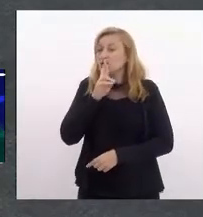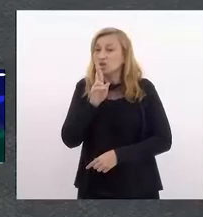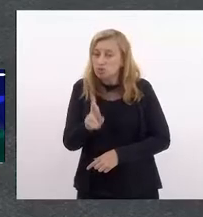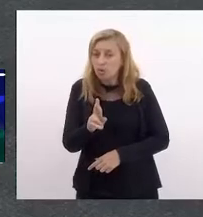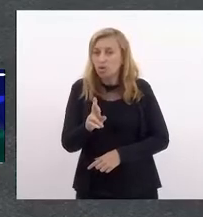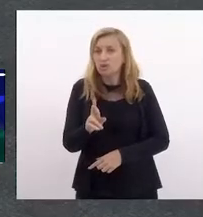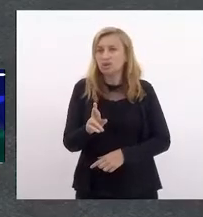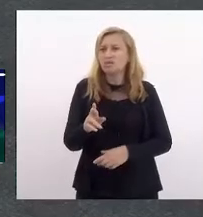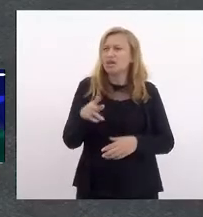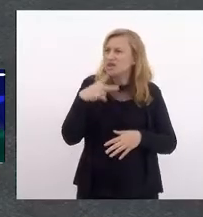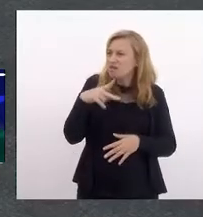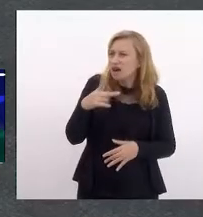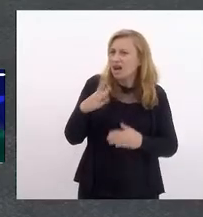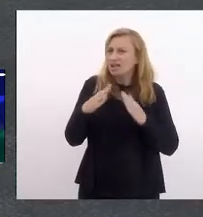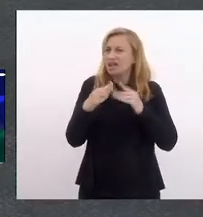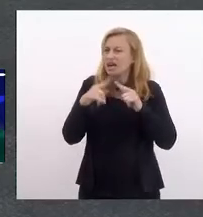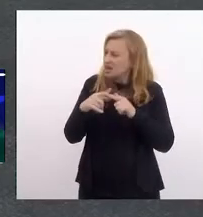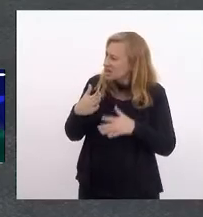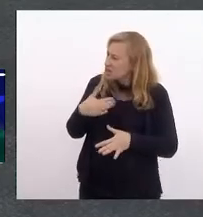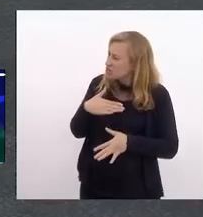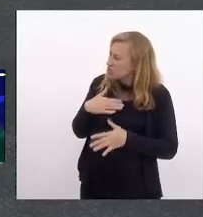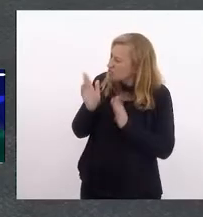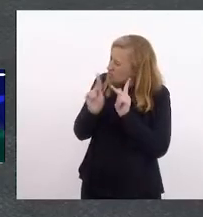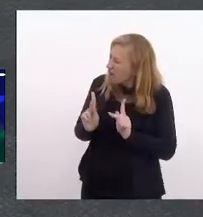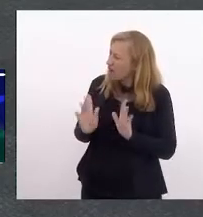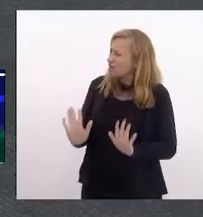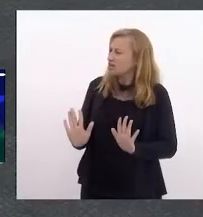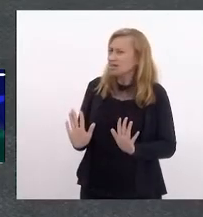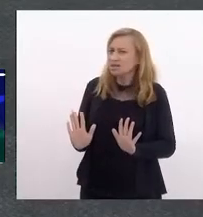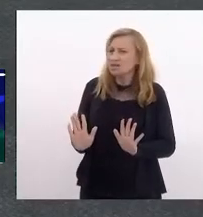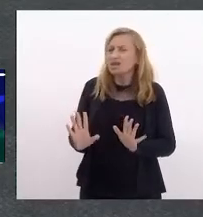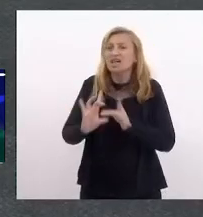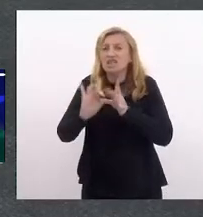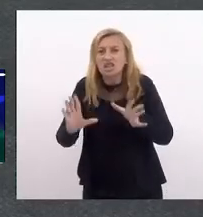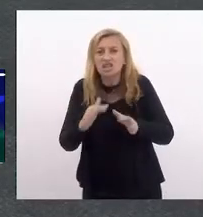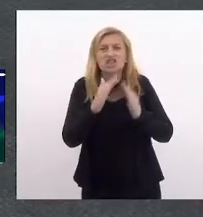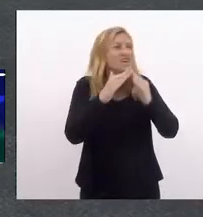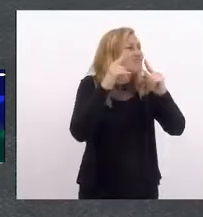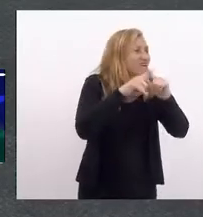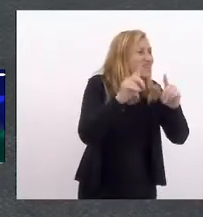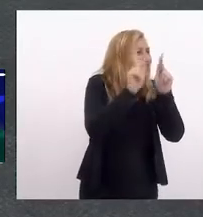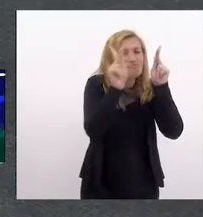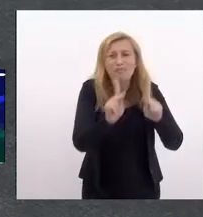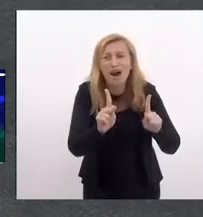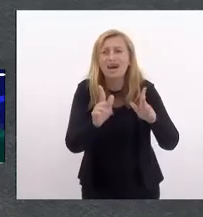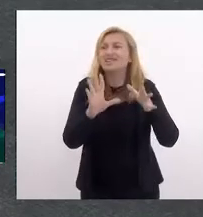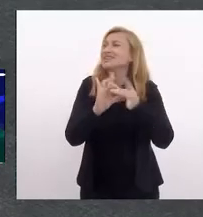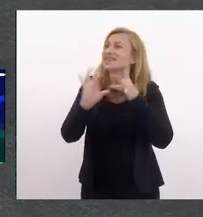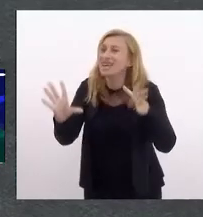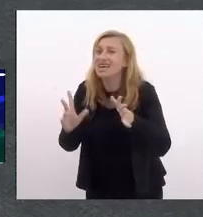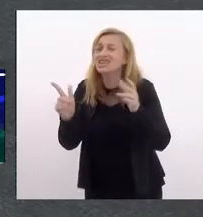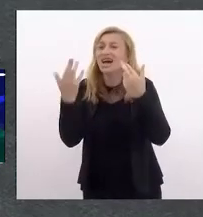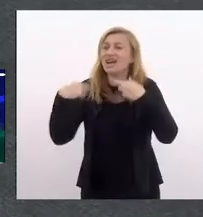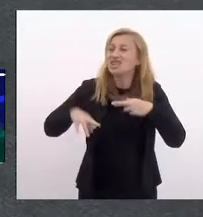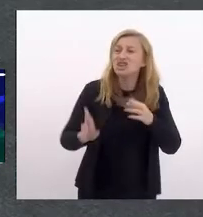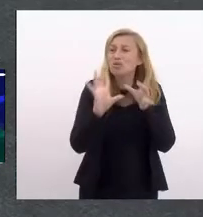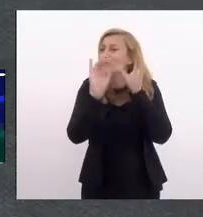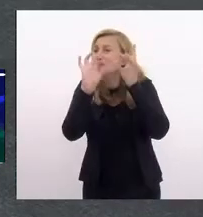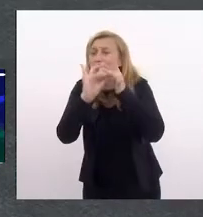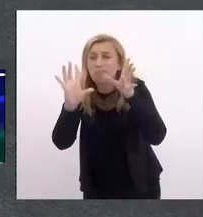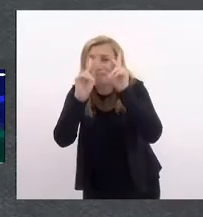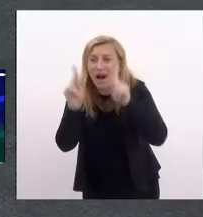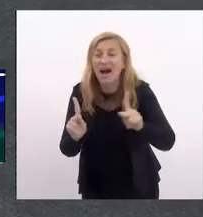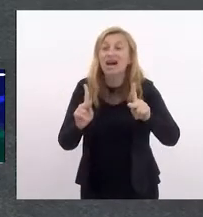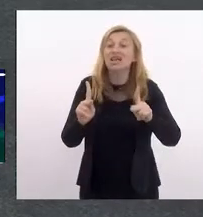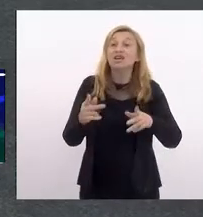citar a igreja e deixa a minha igreja em paz deixa as igrejas em paz deixa de lições em paz